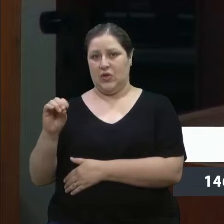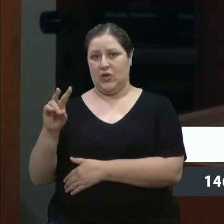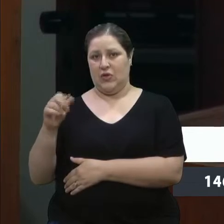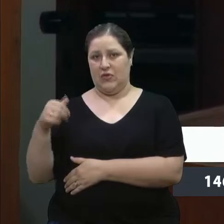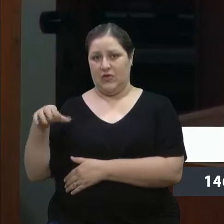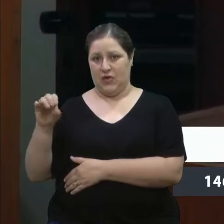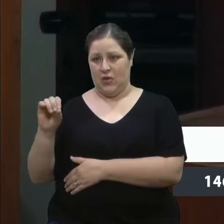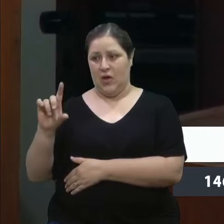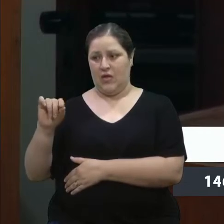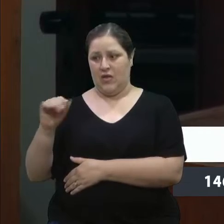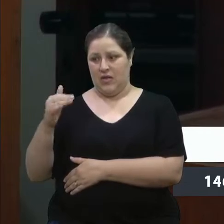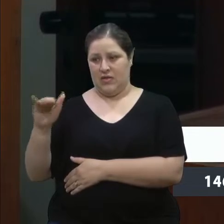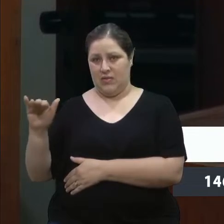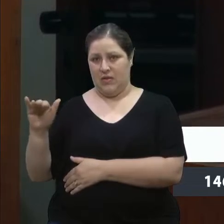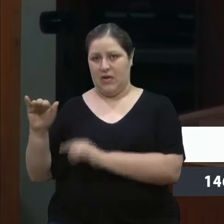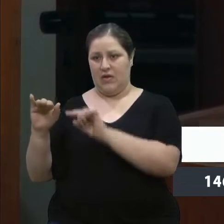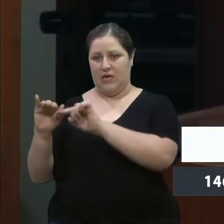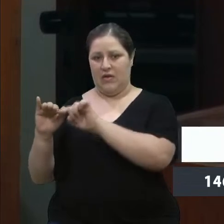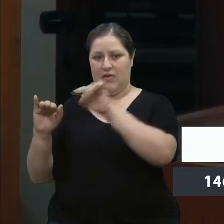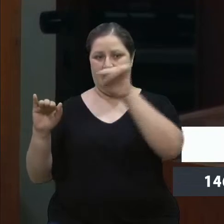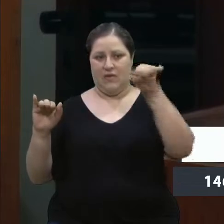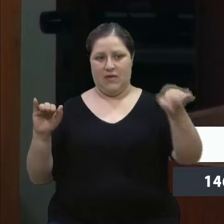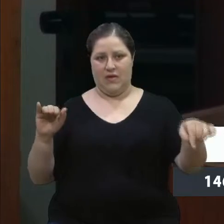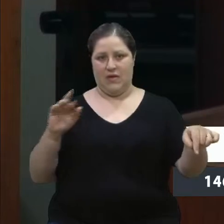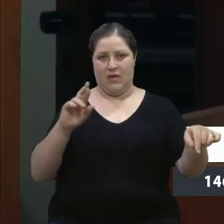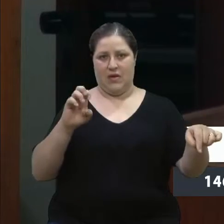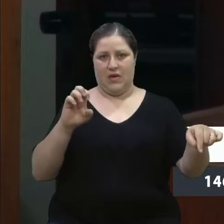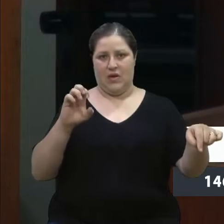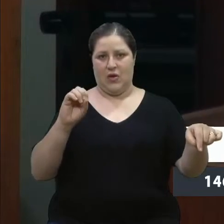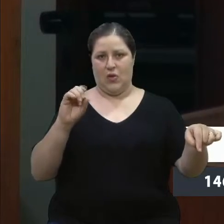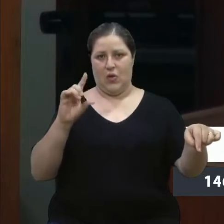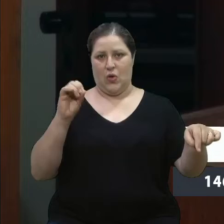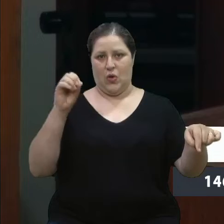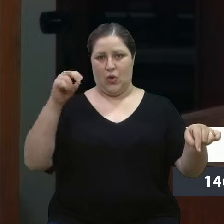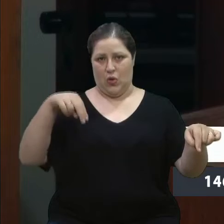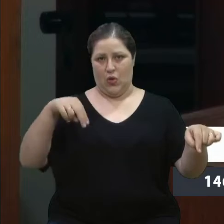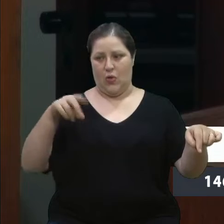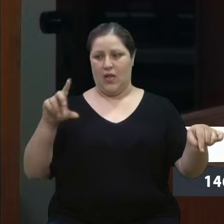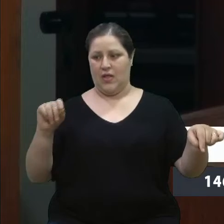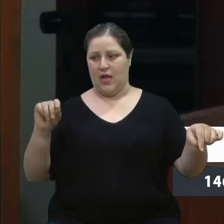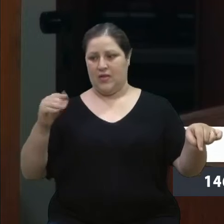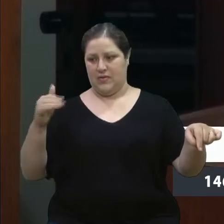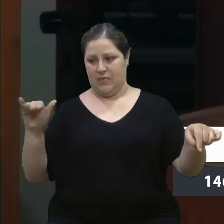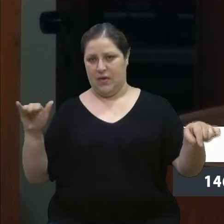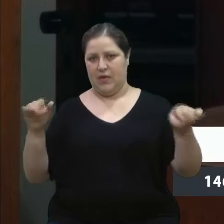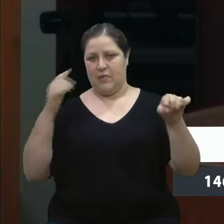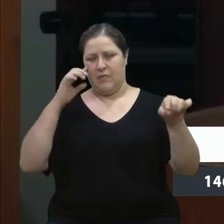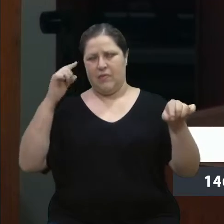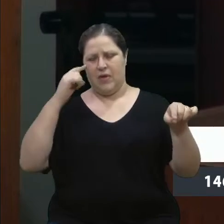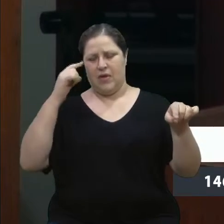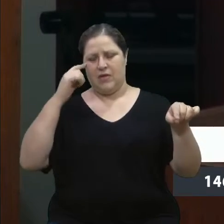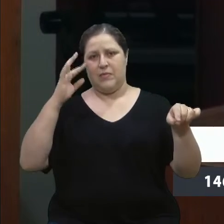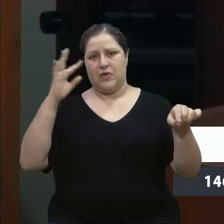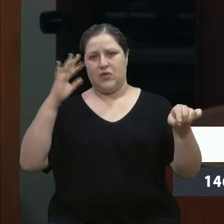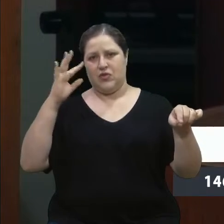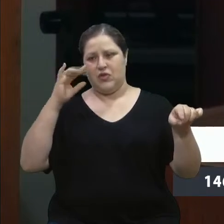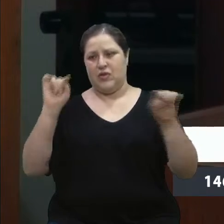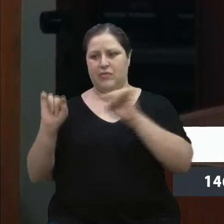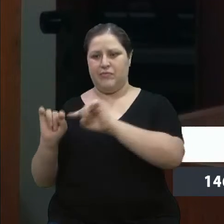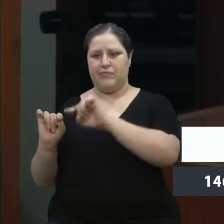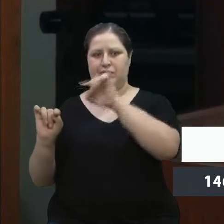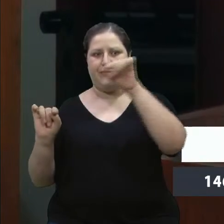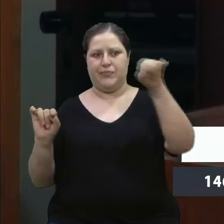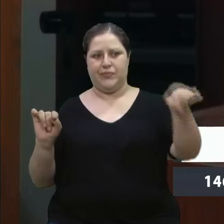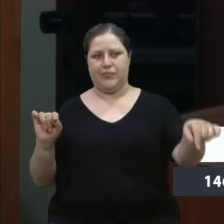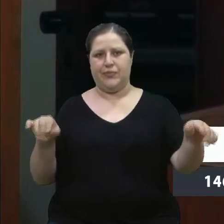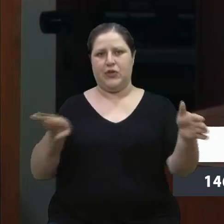e vai até o Reolon. Vamos pensar na distância entre o Cristóvão e o Reolon. Sai às 10h30, chega à meia-noite no